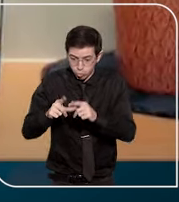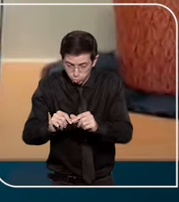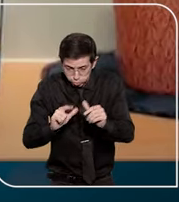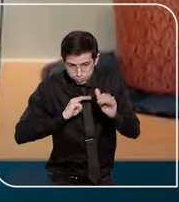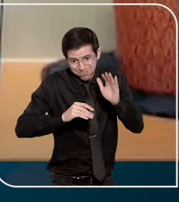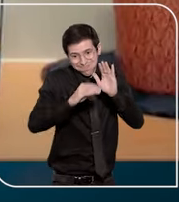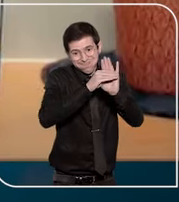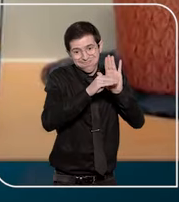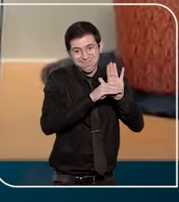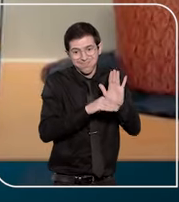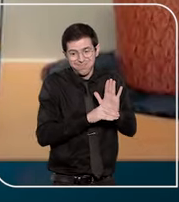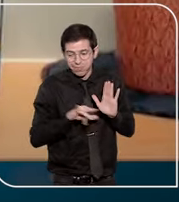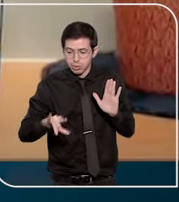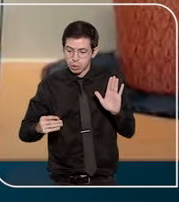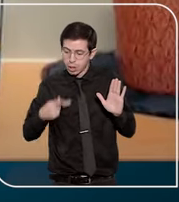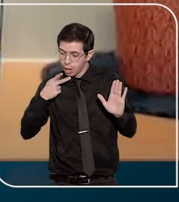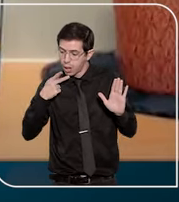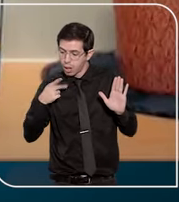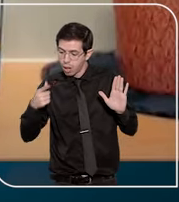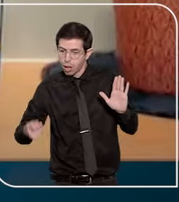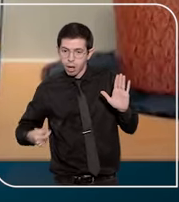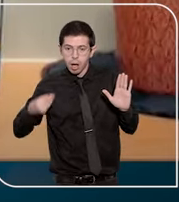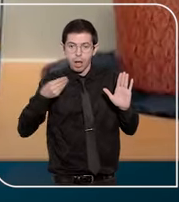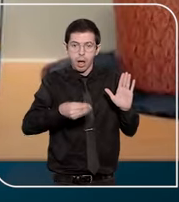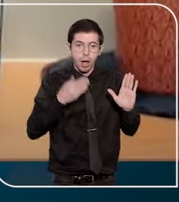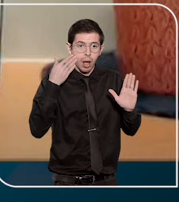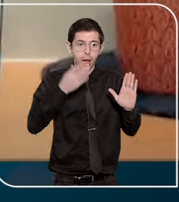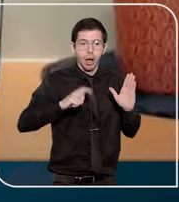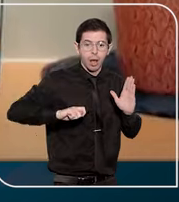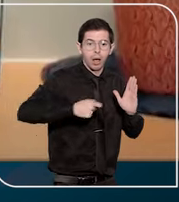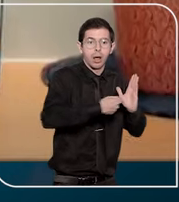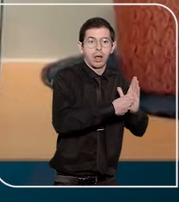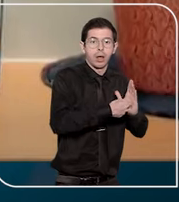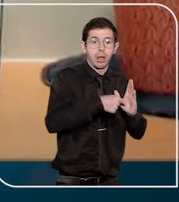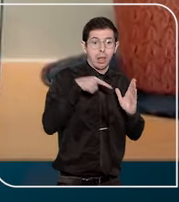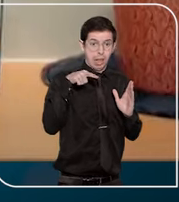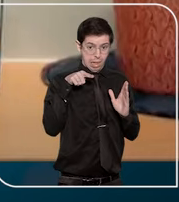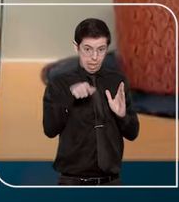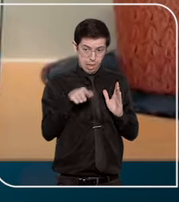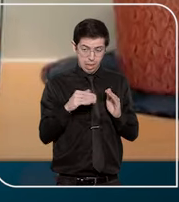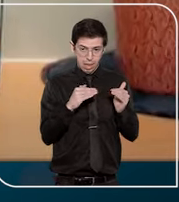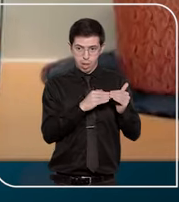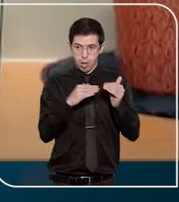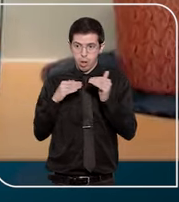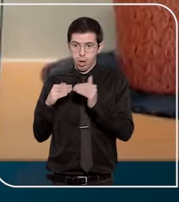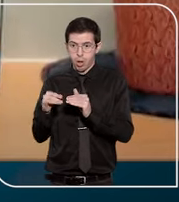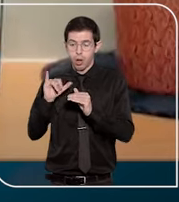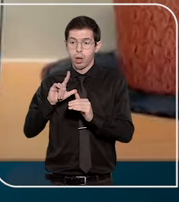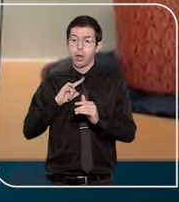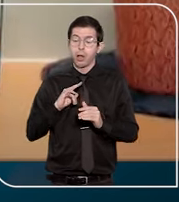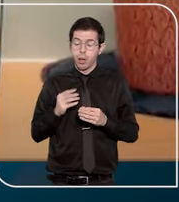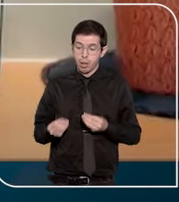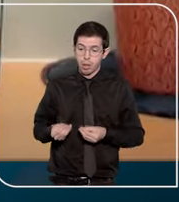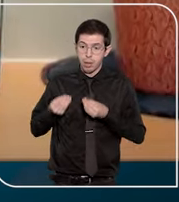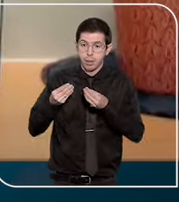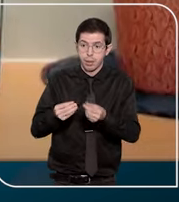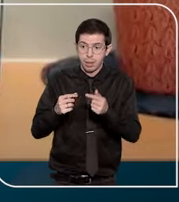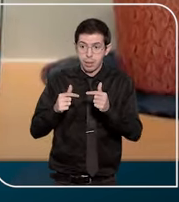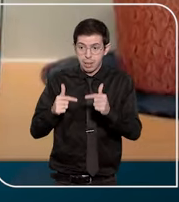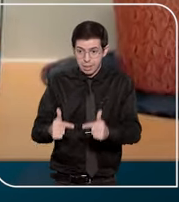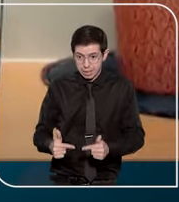alegação que a parte traga. O acórdão, ele é obrigado a trazer, enfrentar as alegações